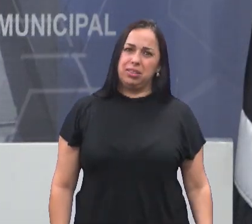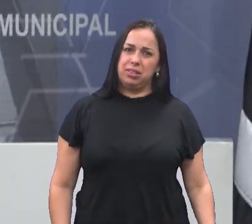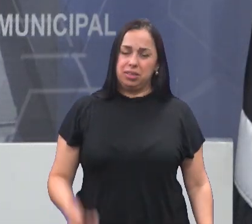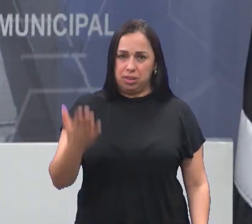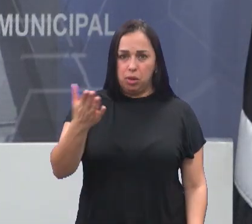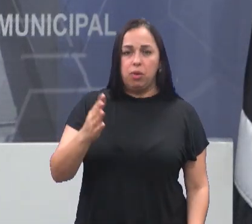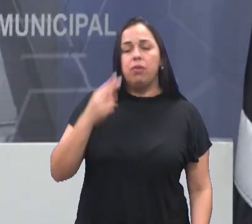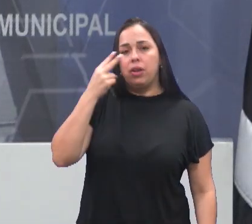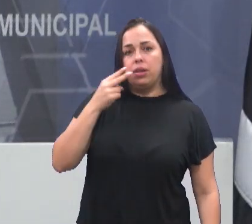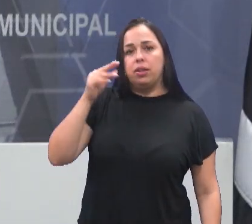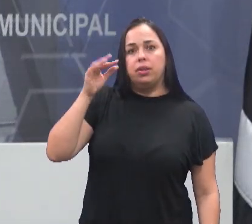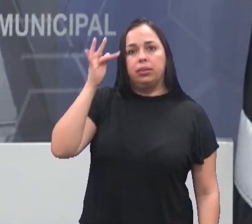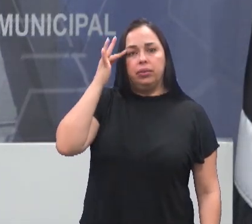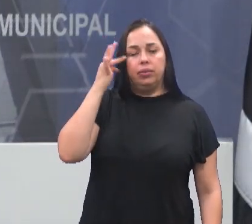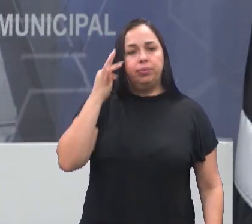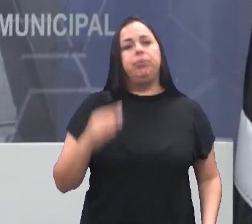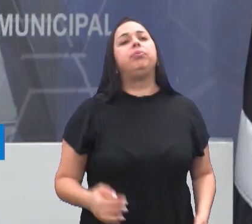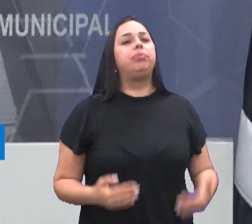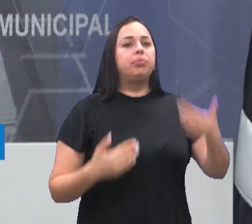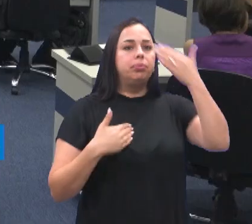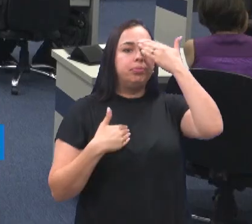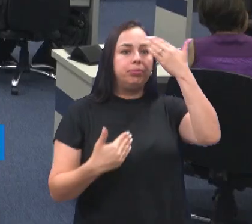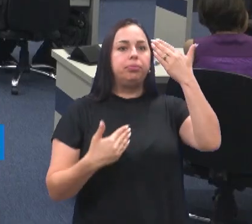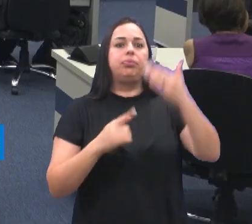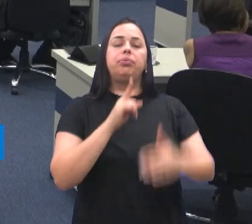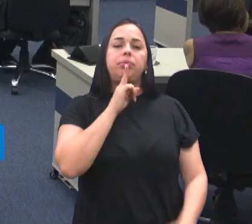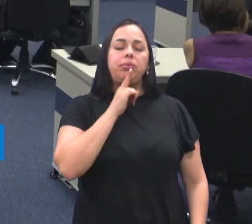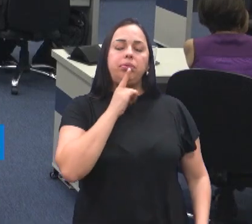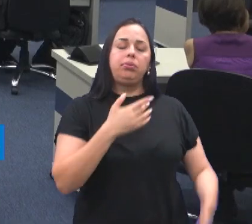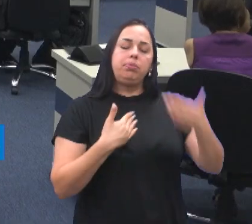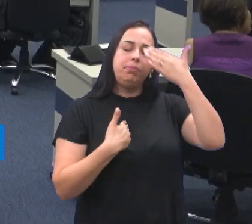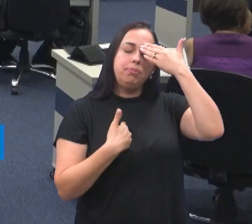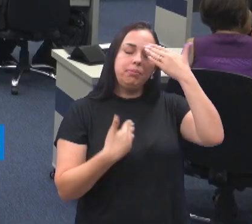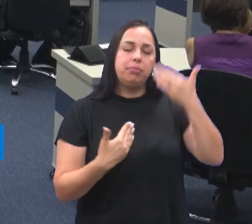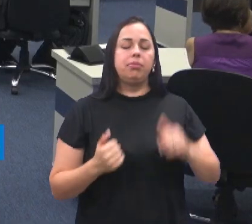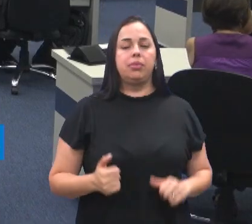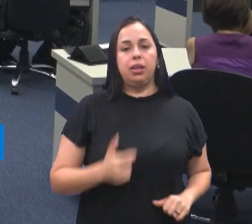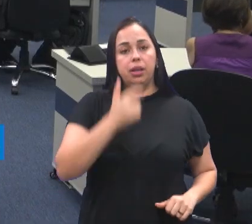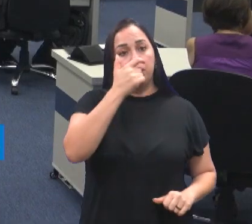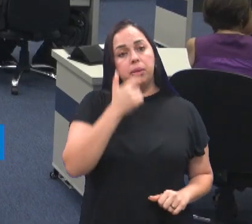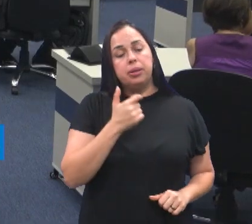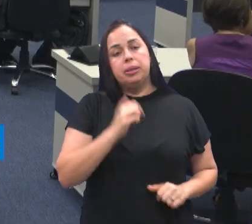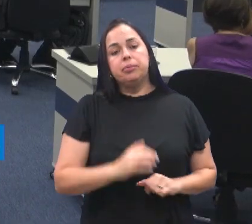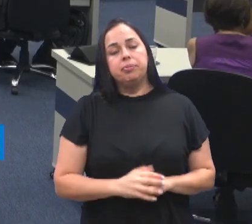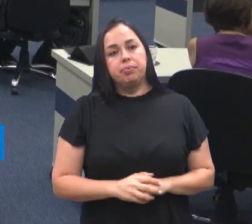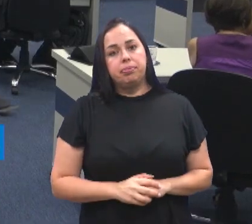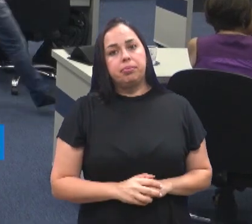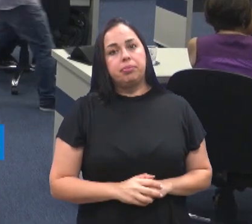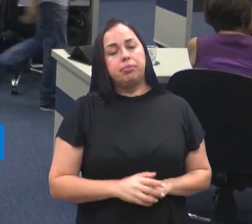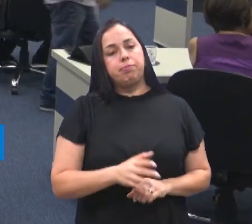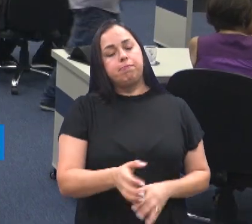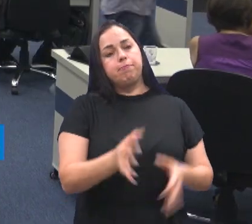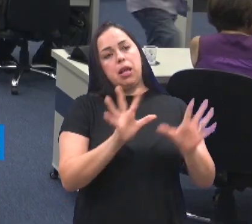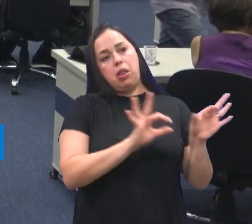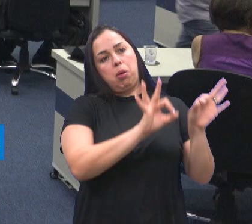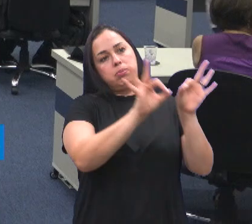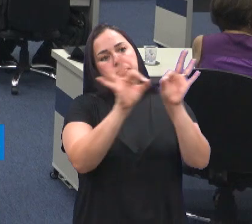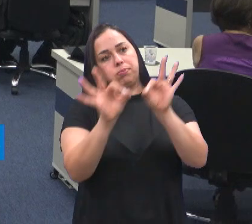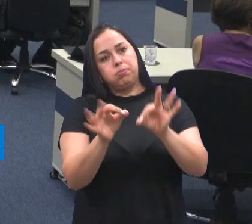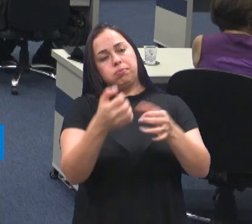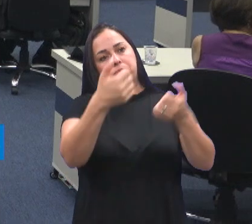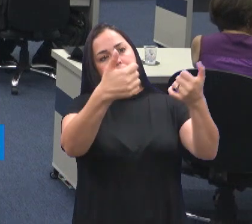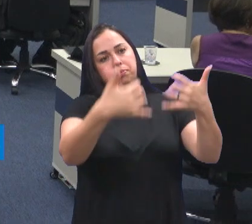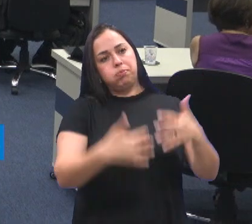Henrique. Obrigado, vereador Sérgio Camargo. Eu estou escutando atentamente a fala de